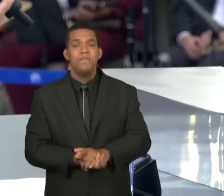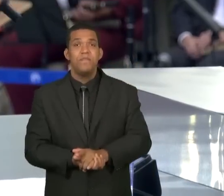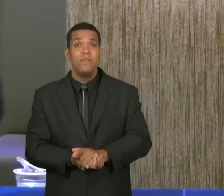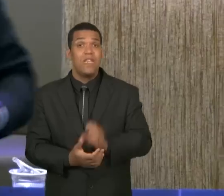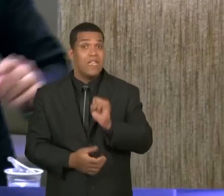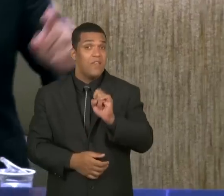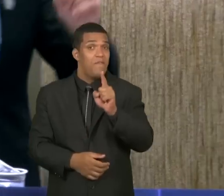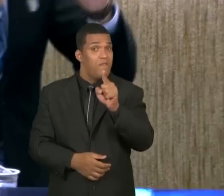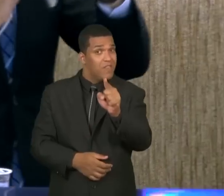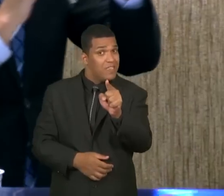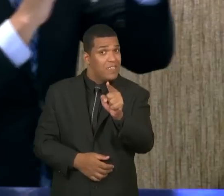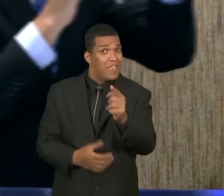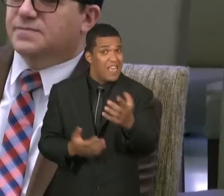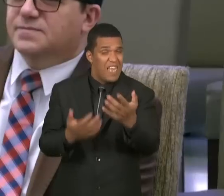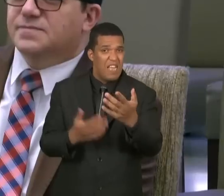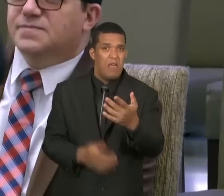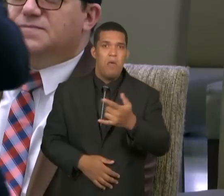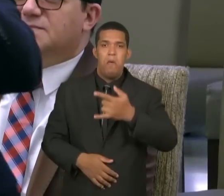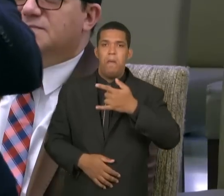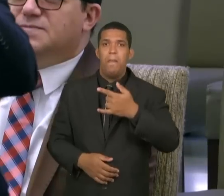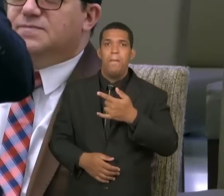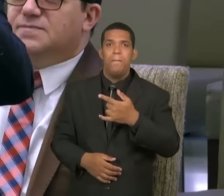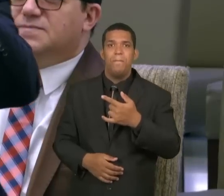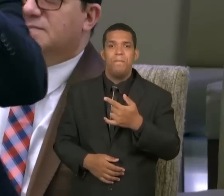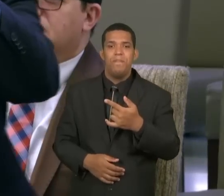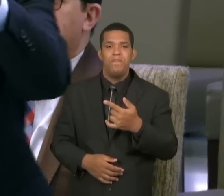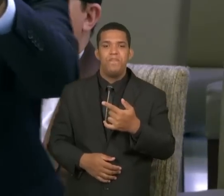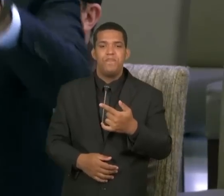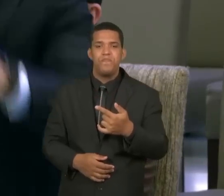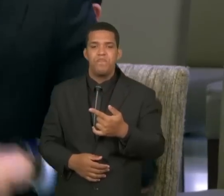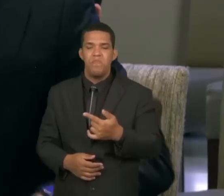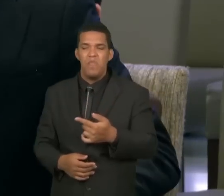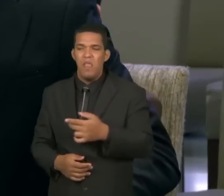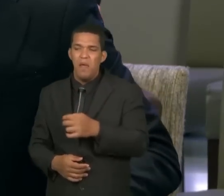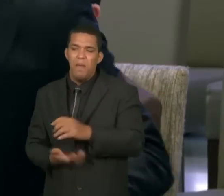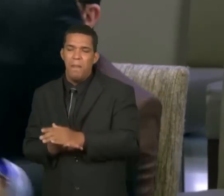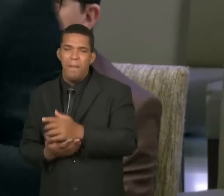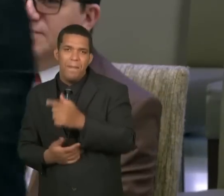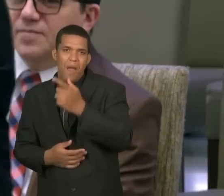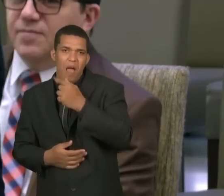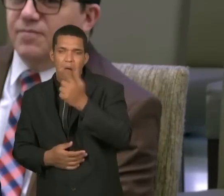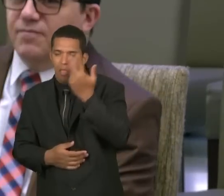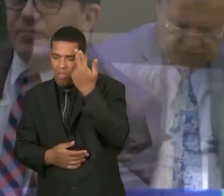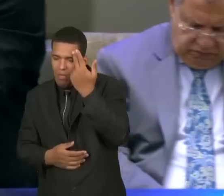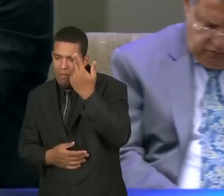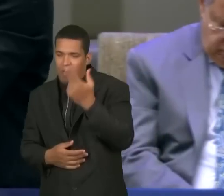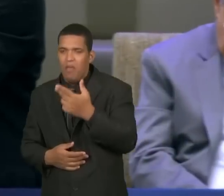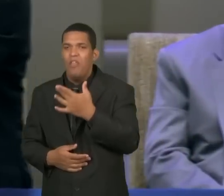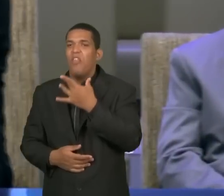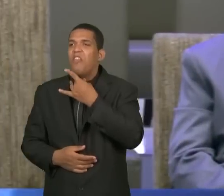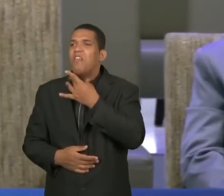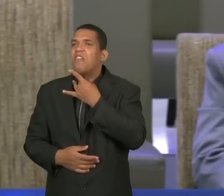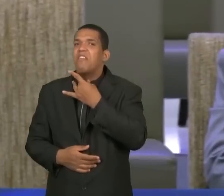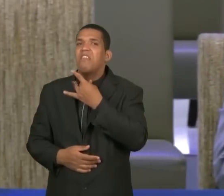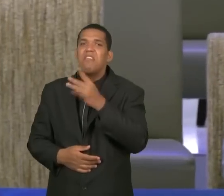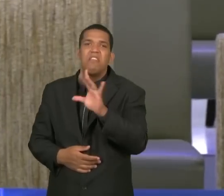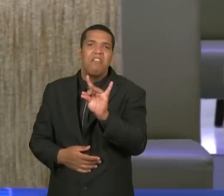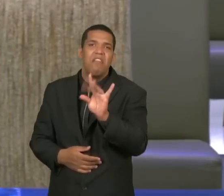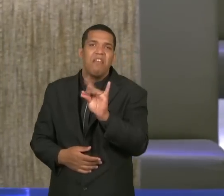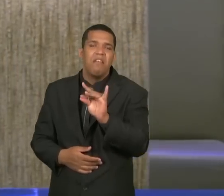se você quiser continuar bebendo dessa água que torna te sede você continuará sendo uma pessoa